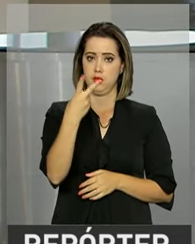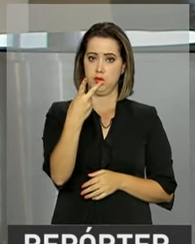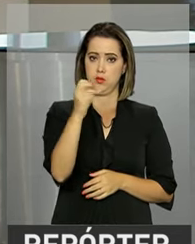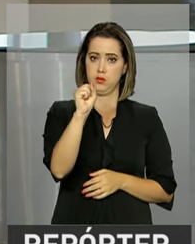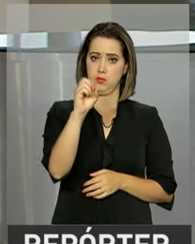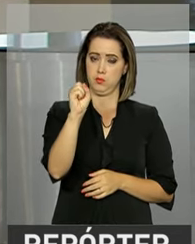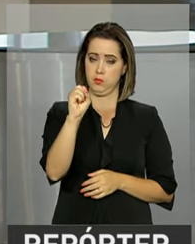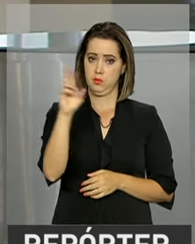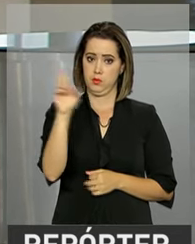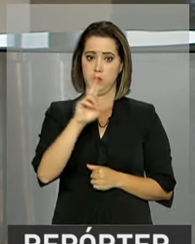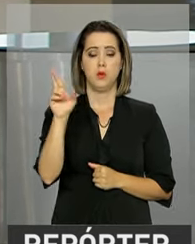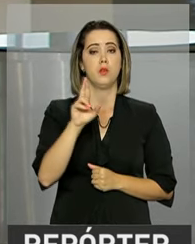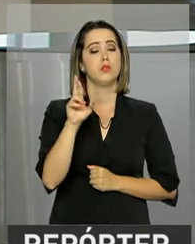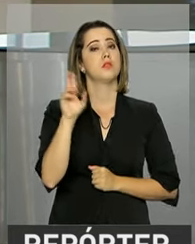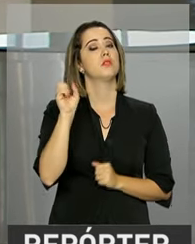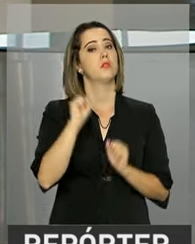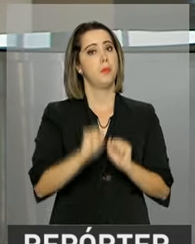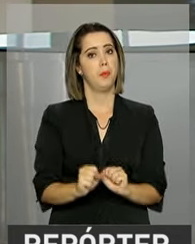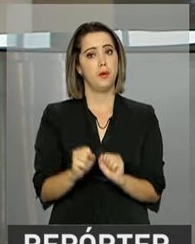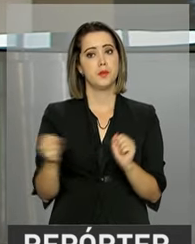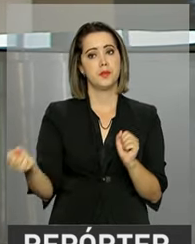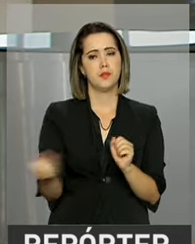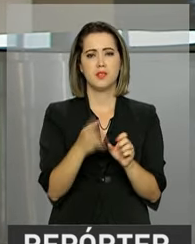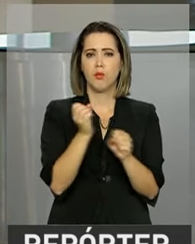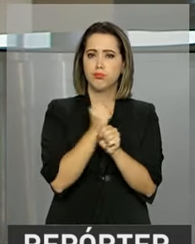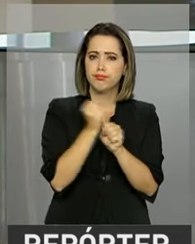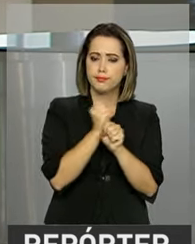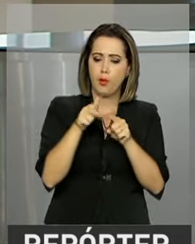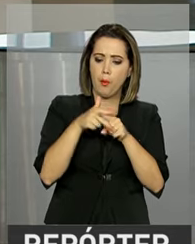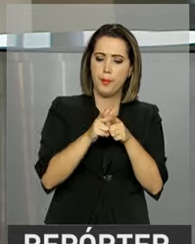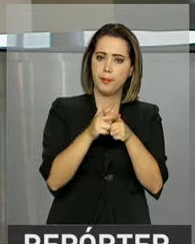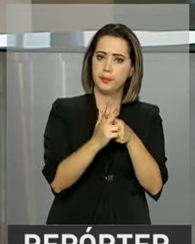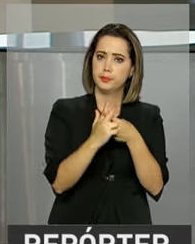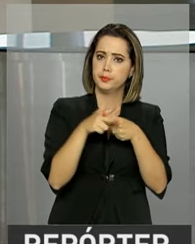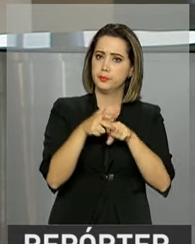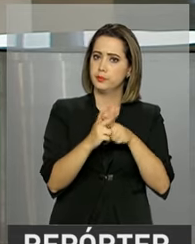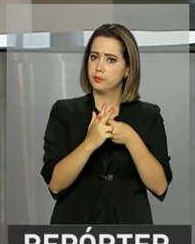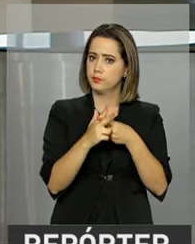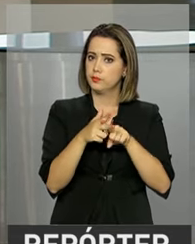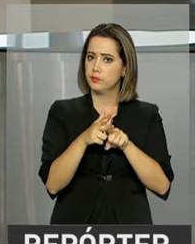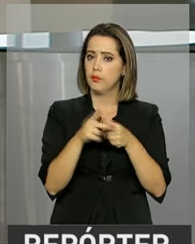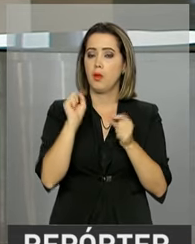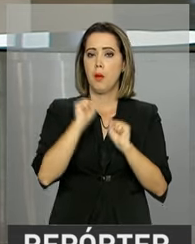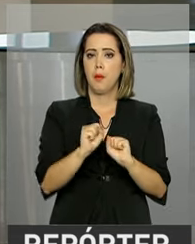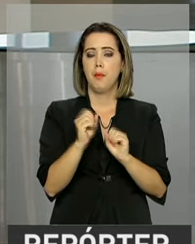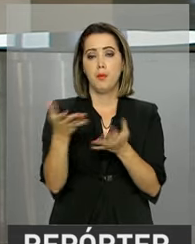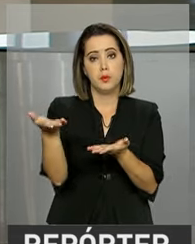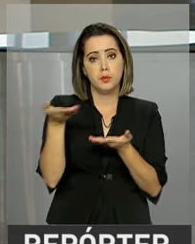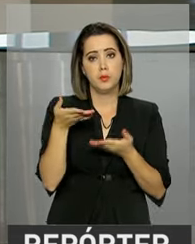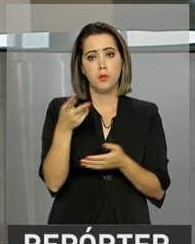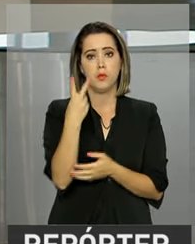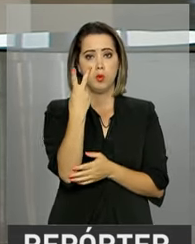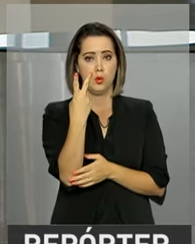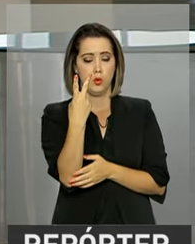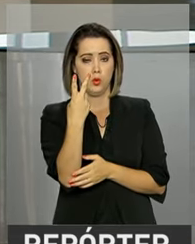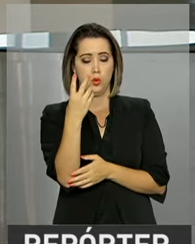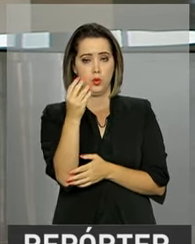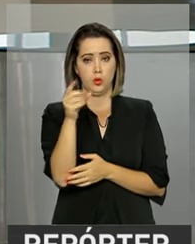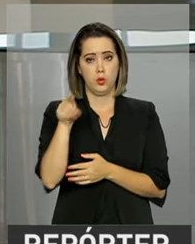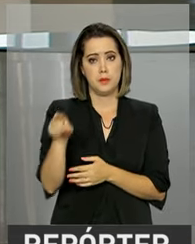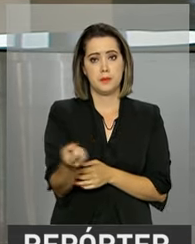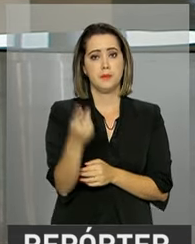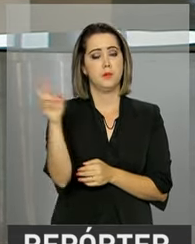salários mínimos possam reformar os seus Imóveis cada família poderá receber entre R 2.000 e r$